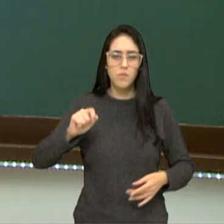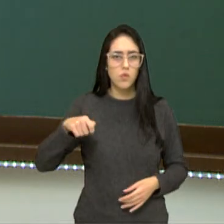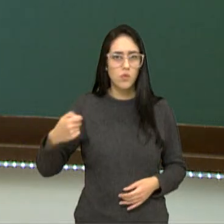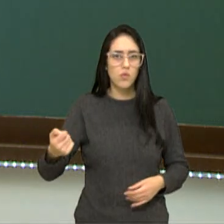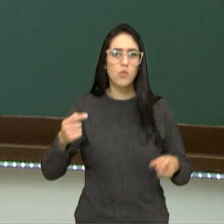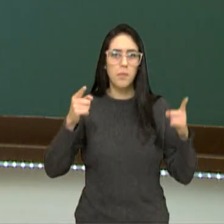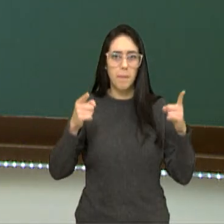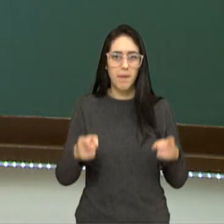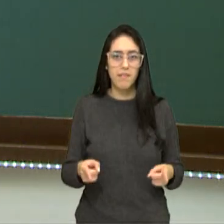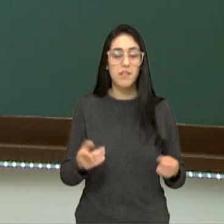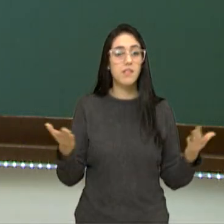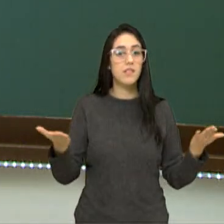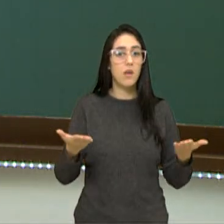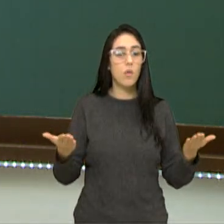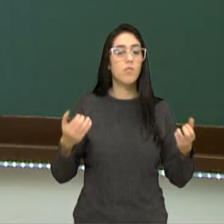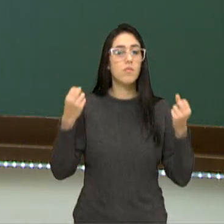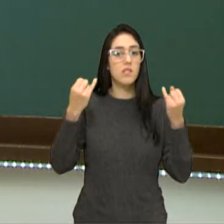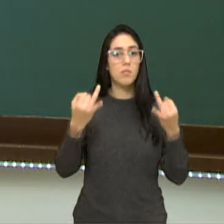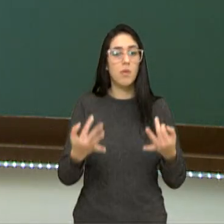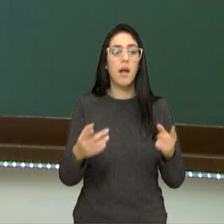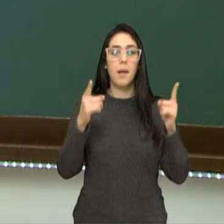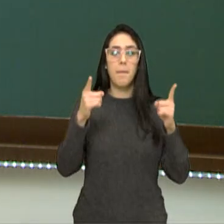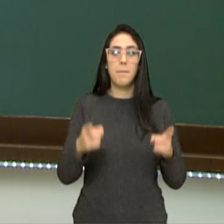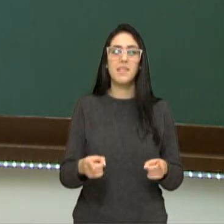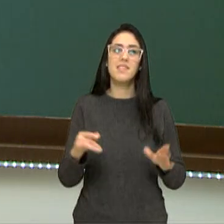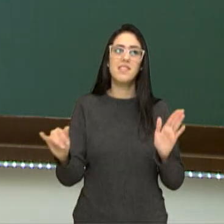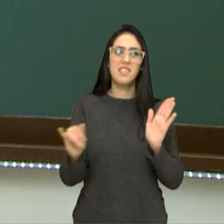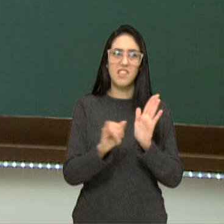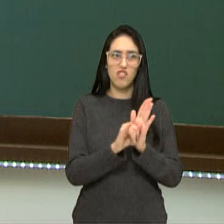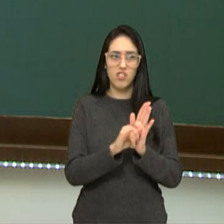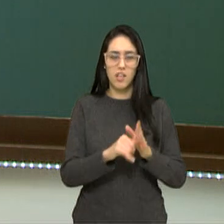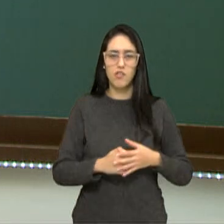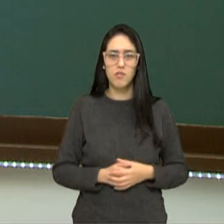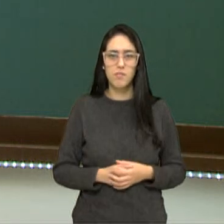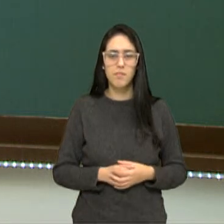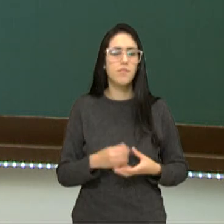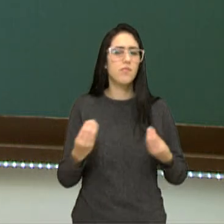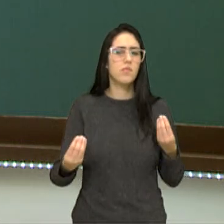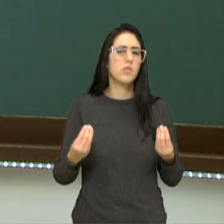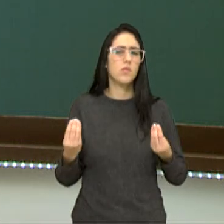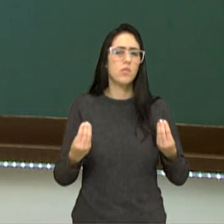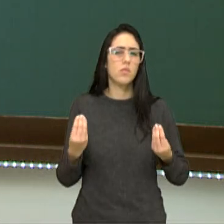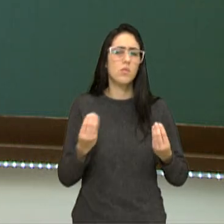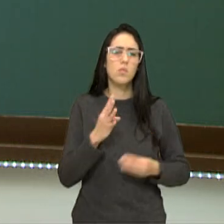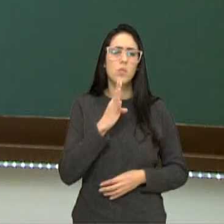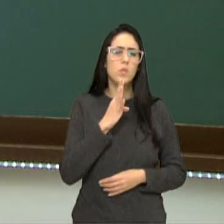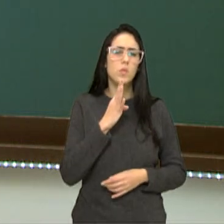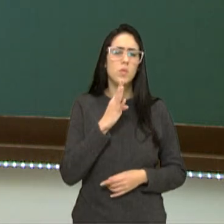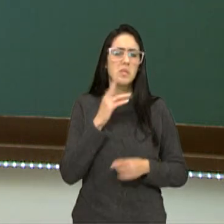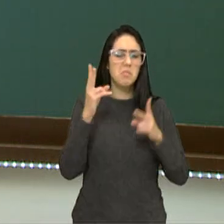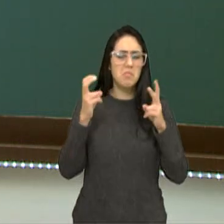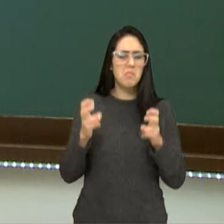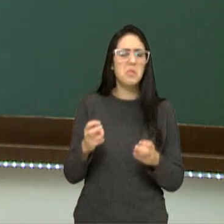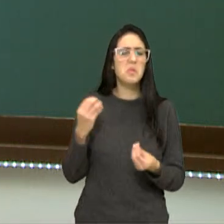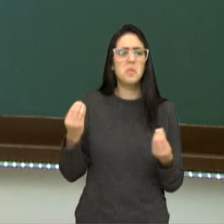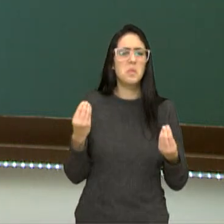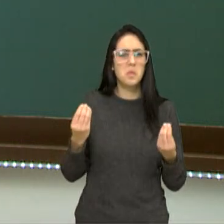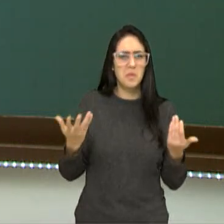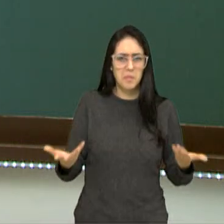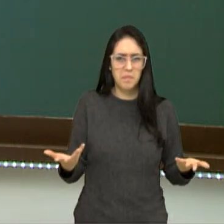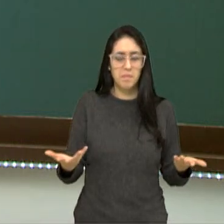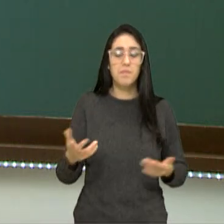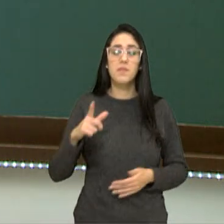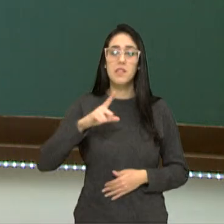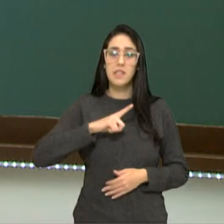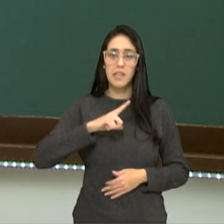nós vamos trabalhar então com a matriz identidade. Como que eu vou identificar essa matriz? Então, ela vai